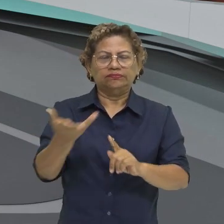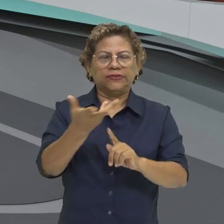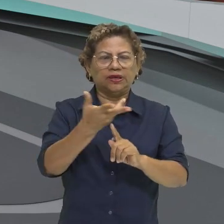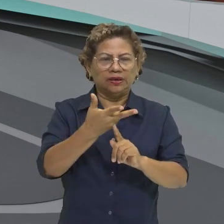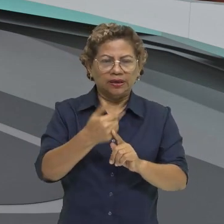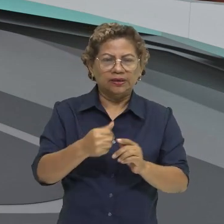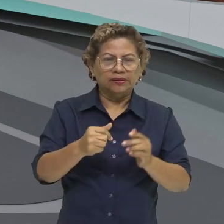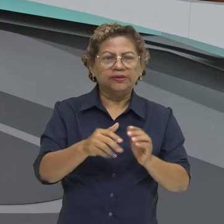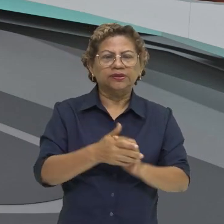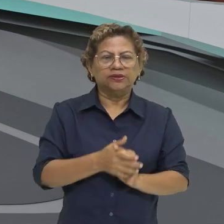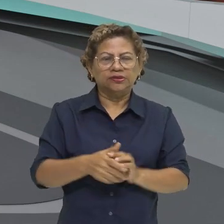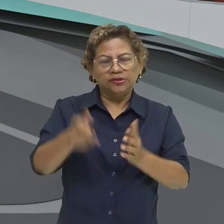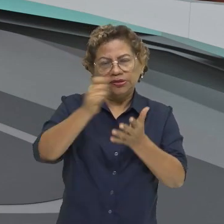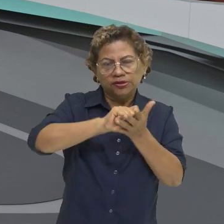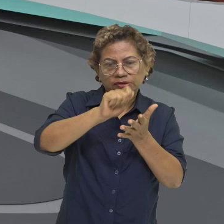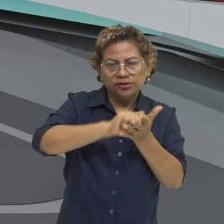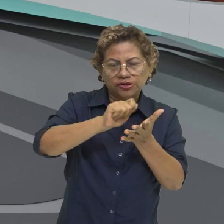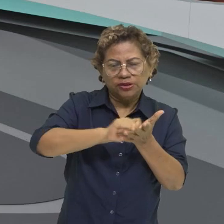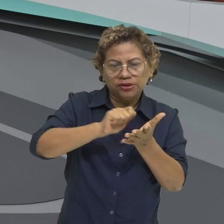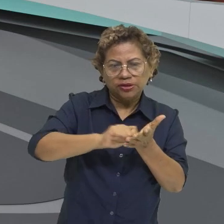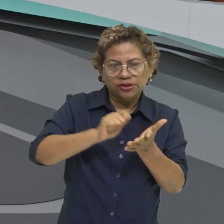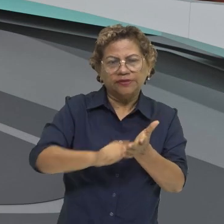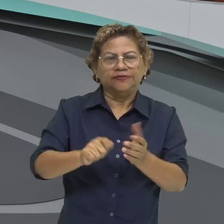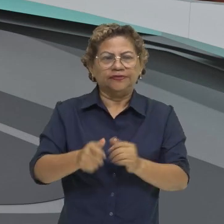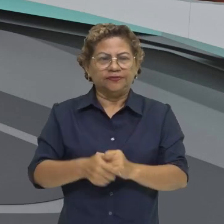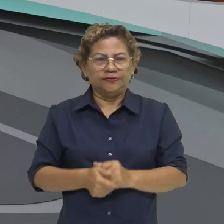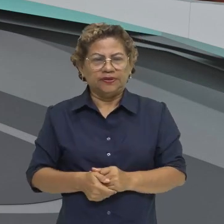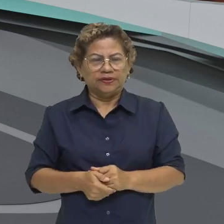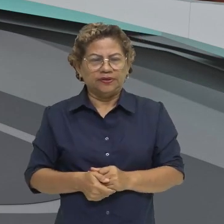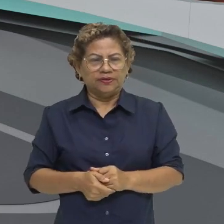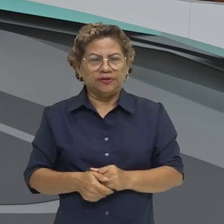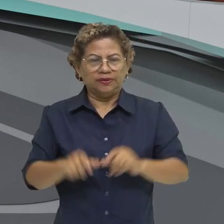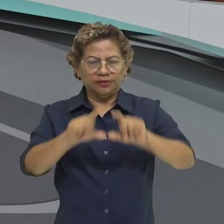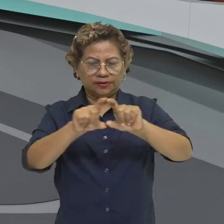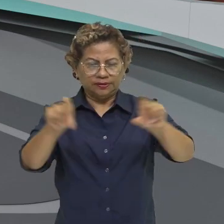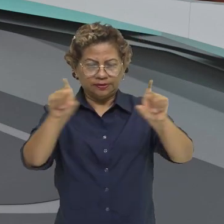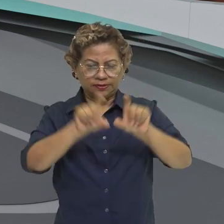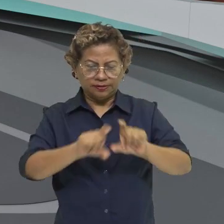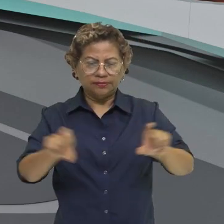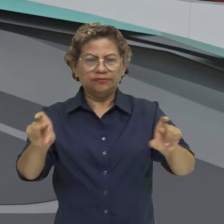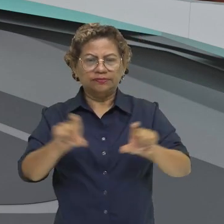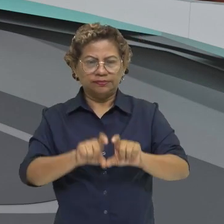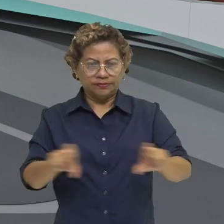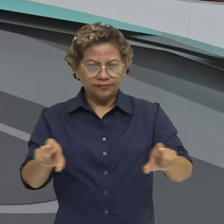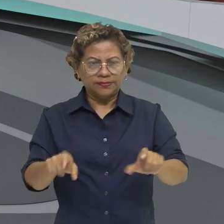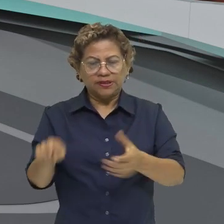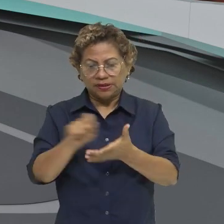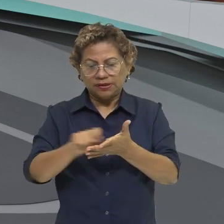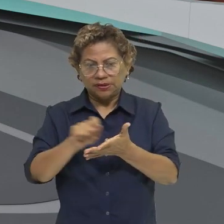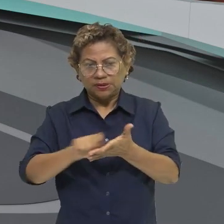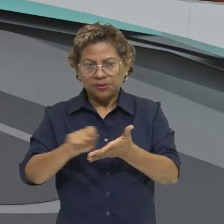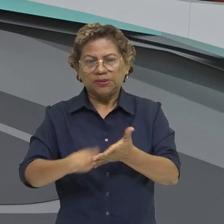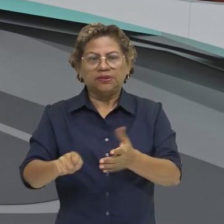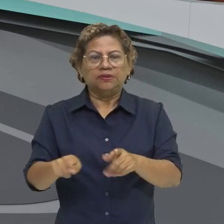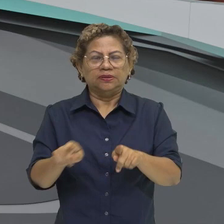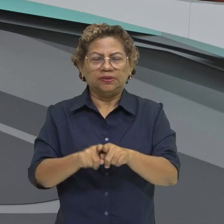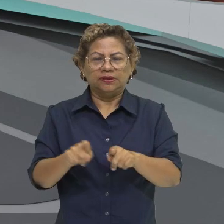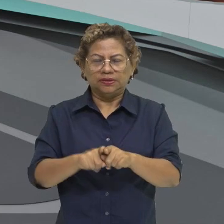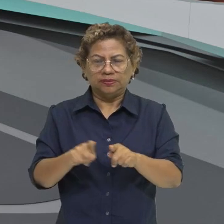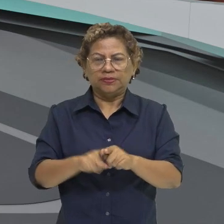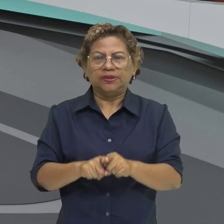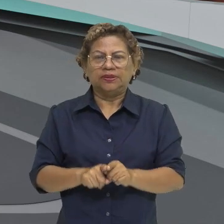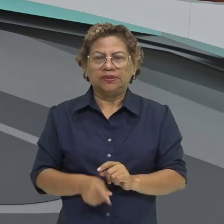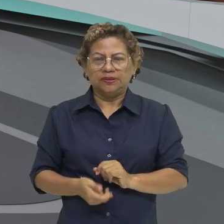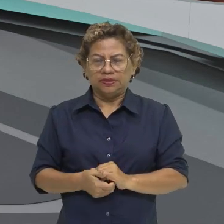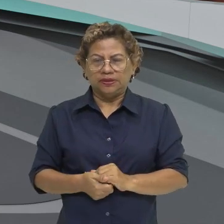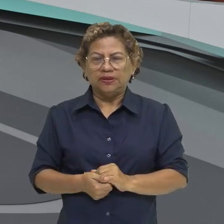de escrever trabalhos artísticos em prosa, que é a escrita corrida, ou em verso, que pode